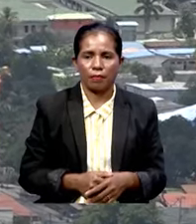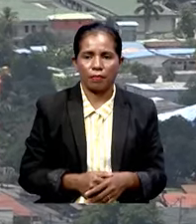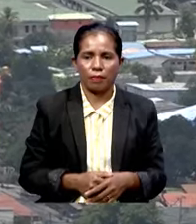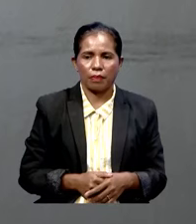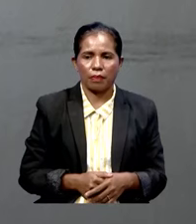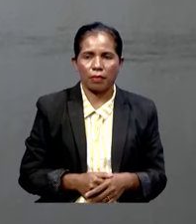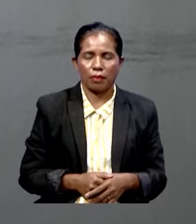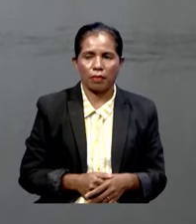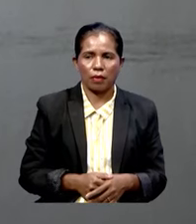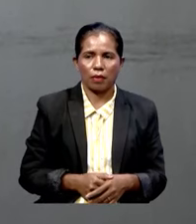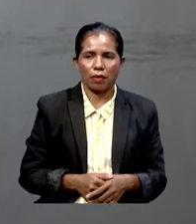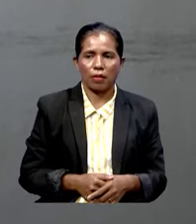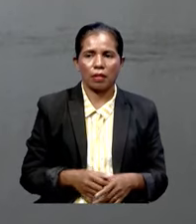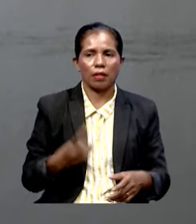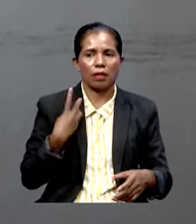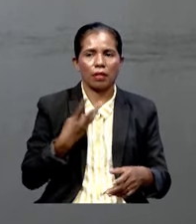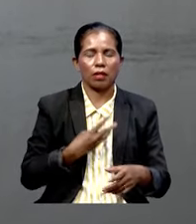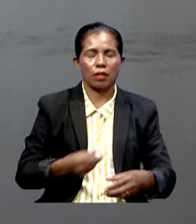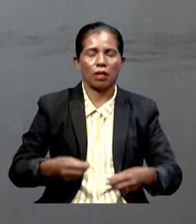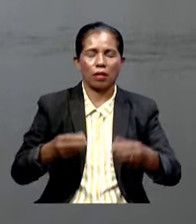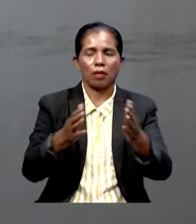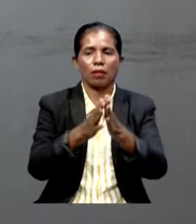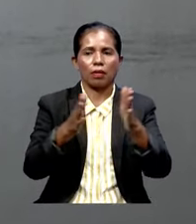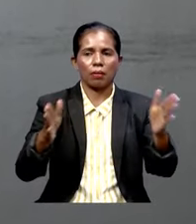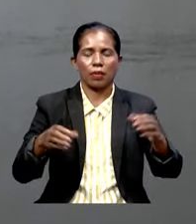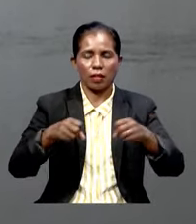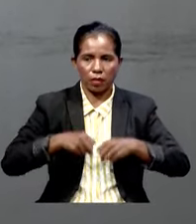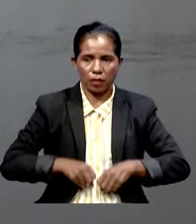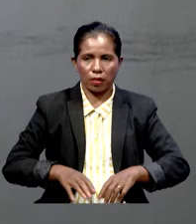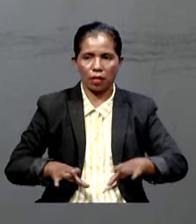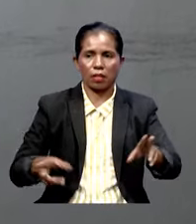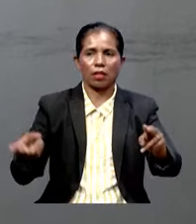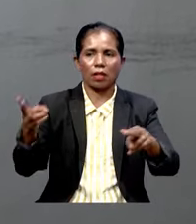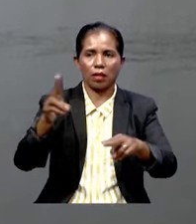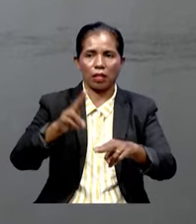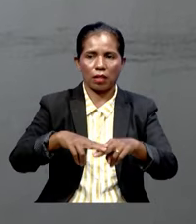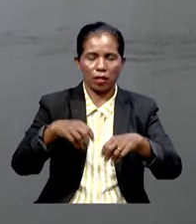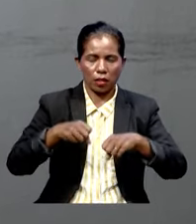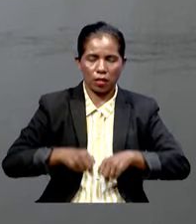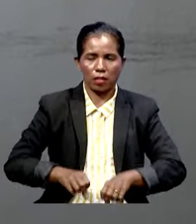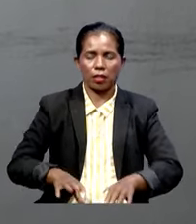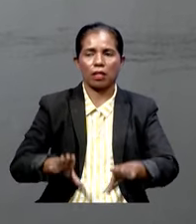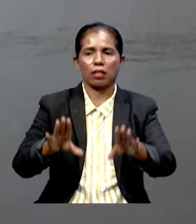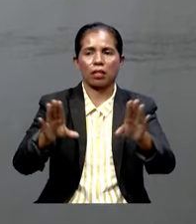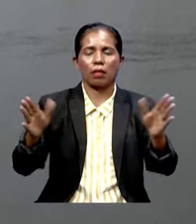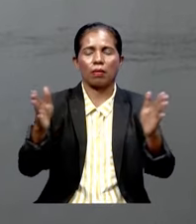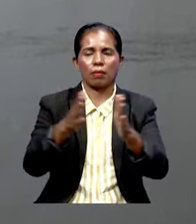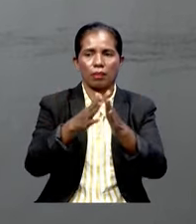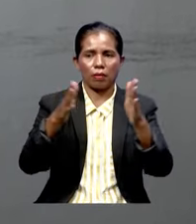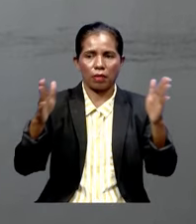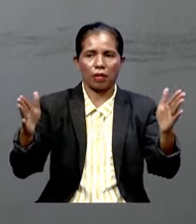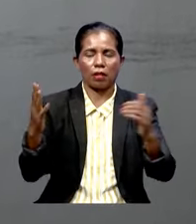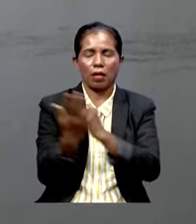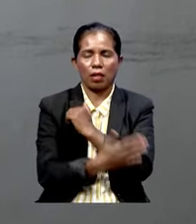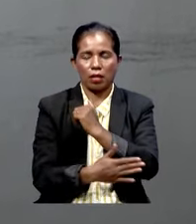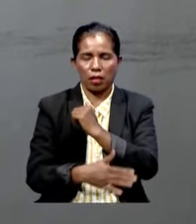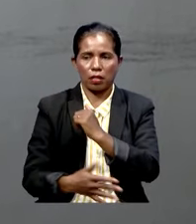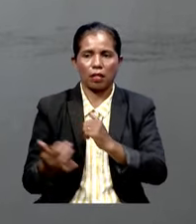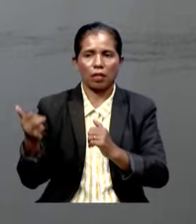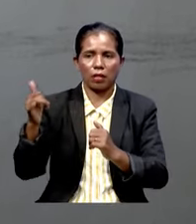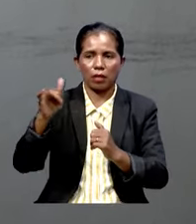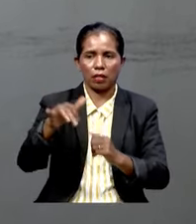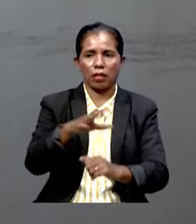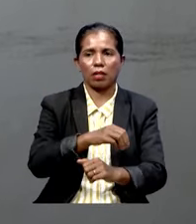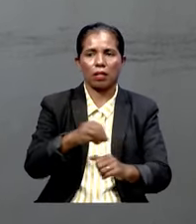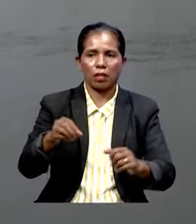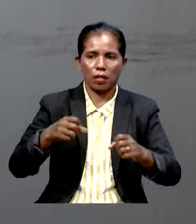Sai na ben mak iha ne nia influencia ba iha ta si aumenta ta nivel ta si ninia nene ba iha nasaun sira ne ben maka ninia be